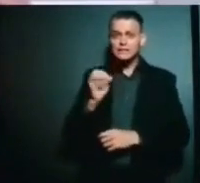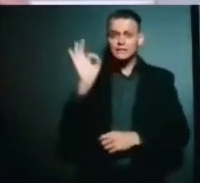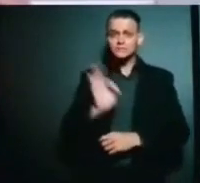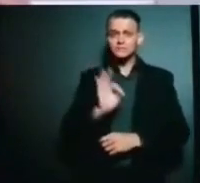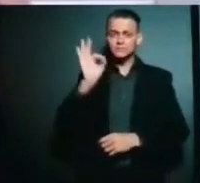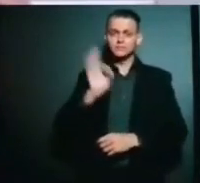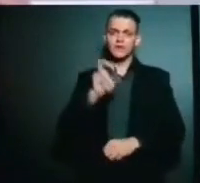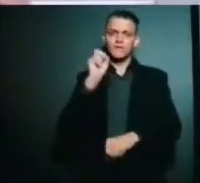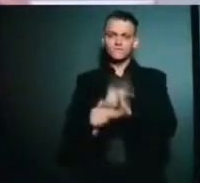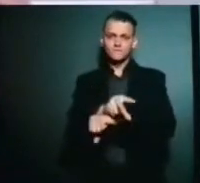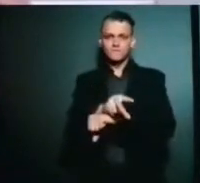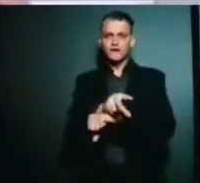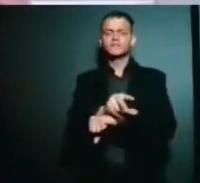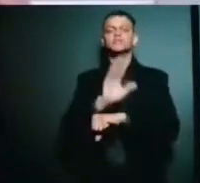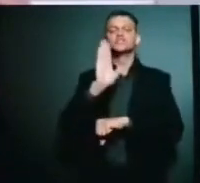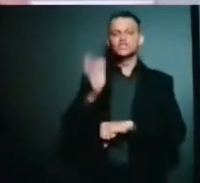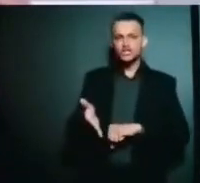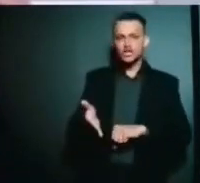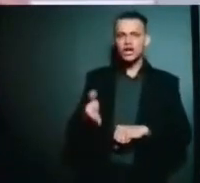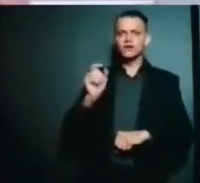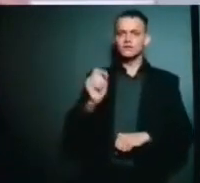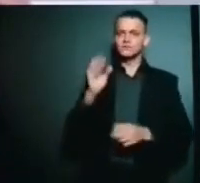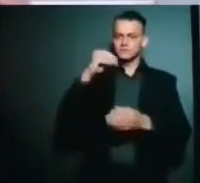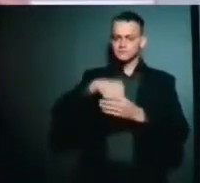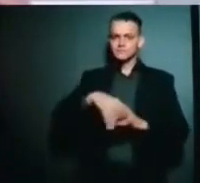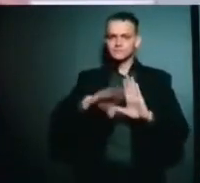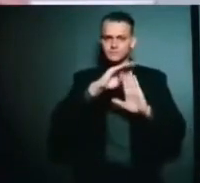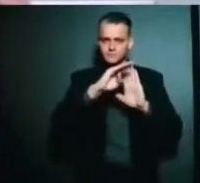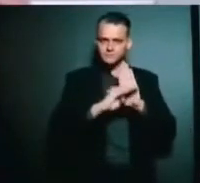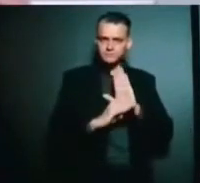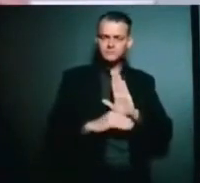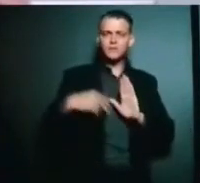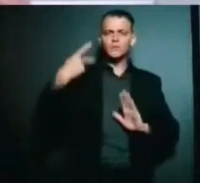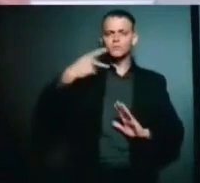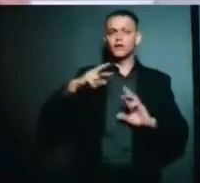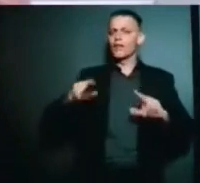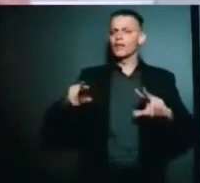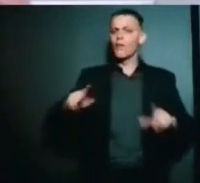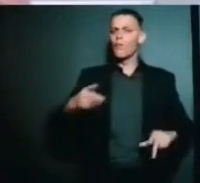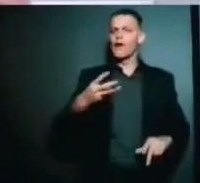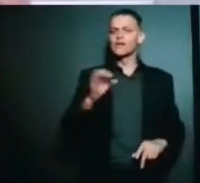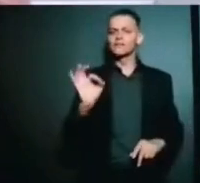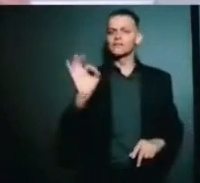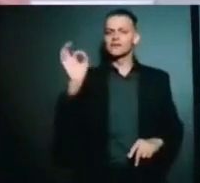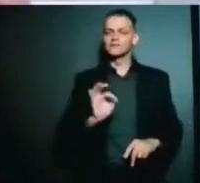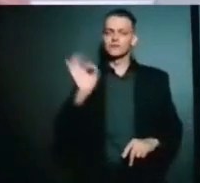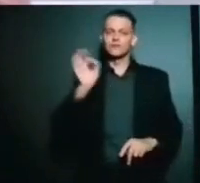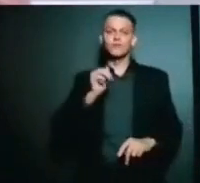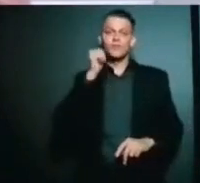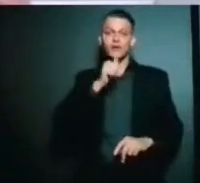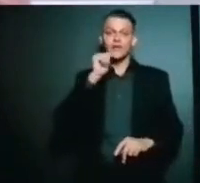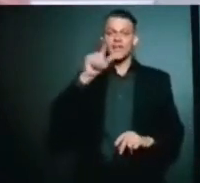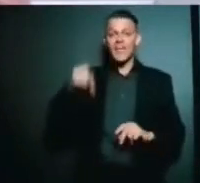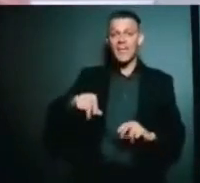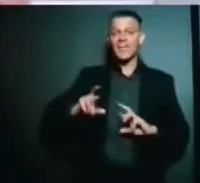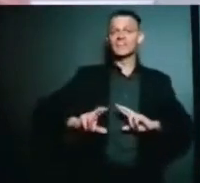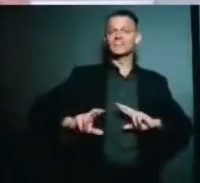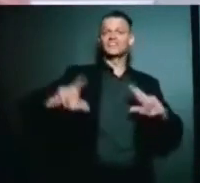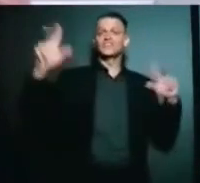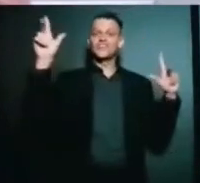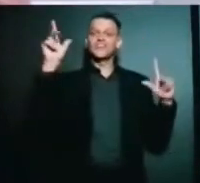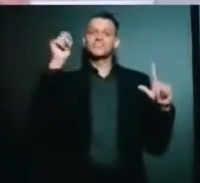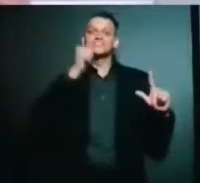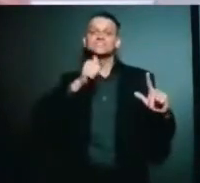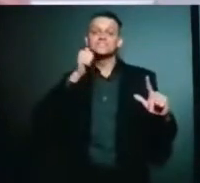vagas reservadas dentro dos partidos políticos. Não é 30% para mulher, é 30% de diferença de